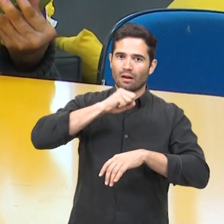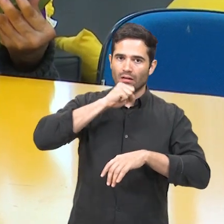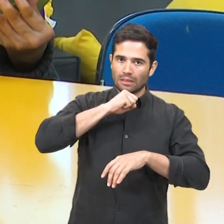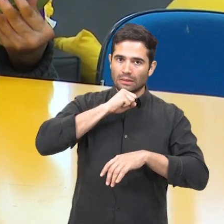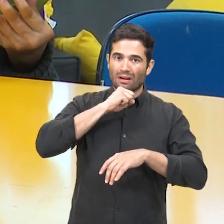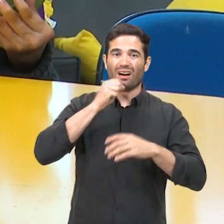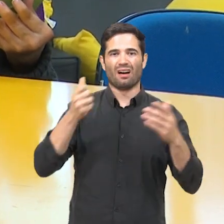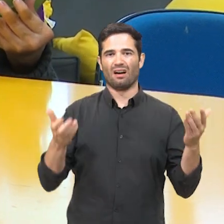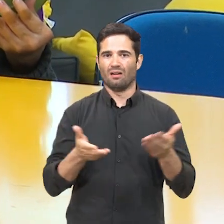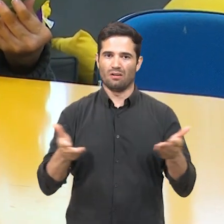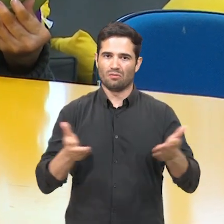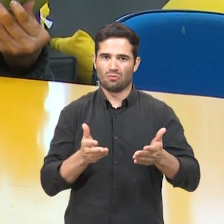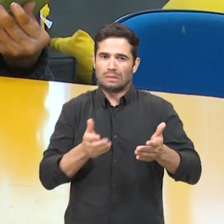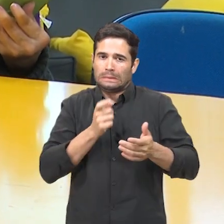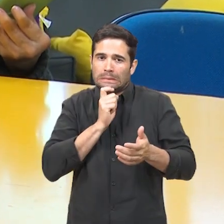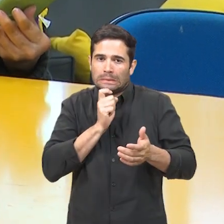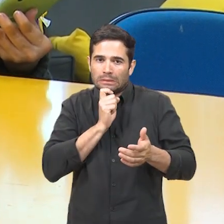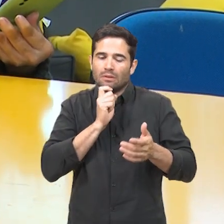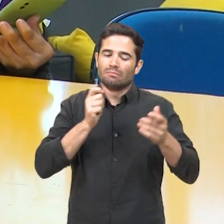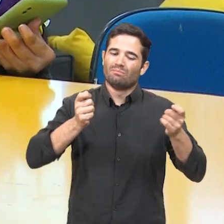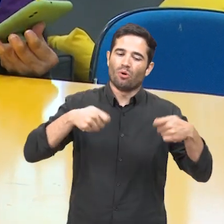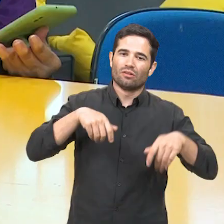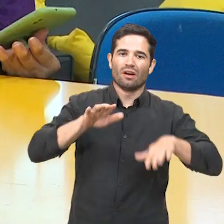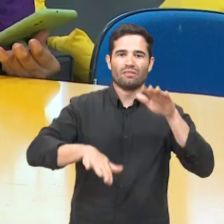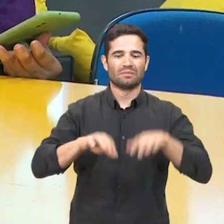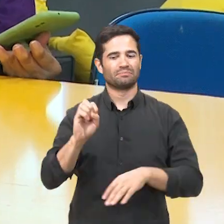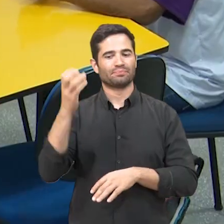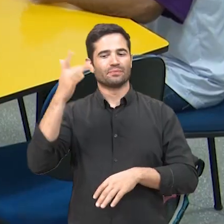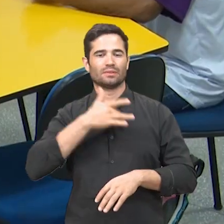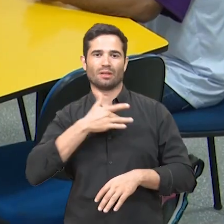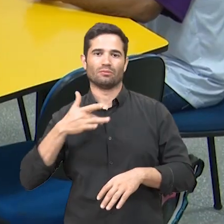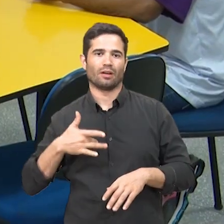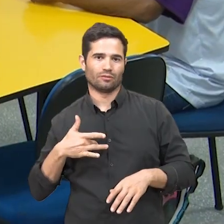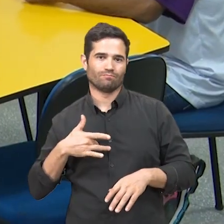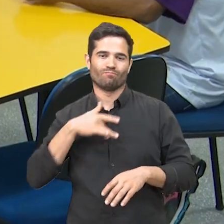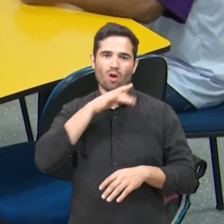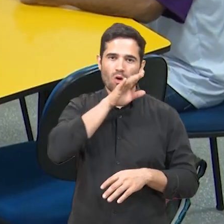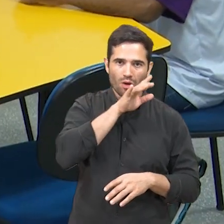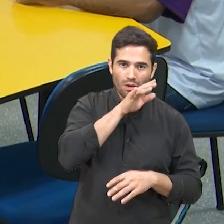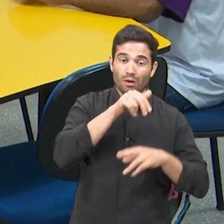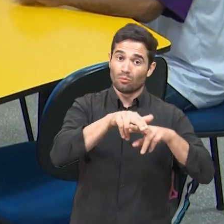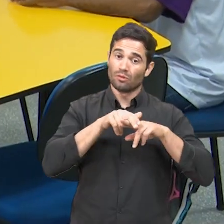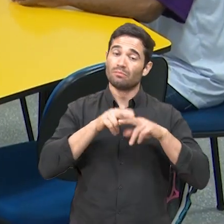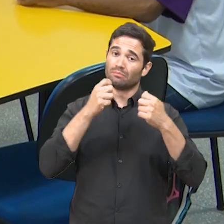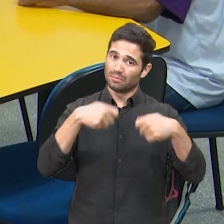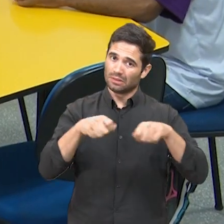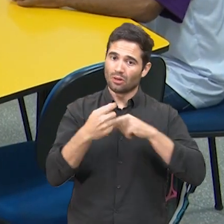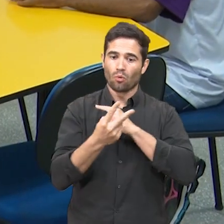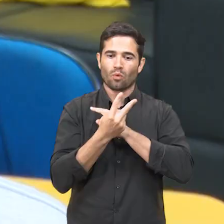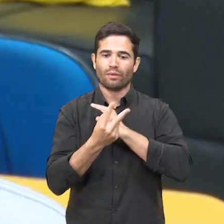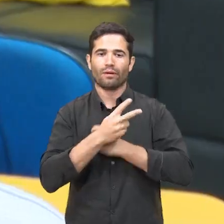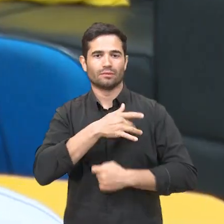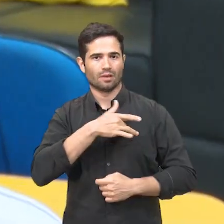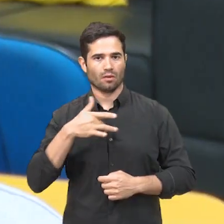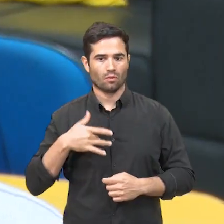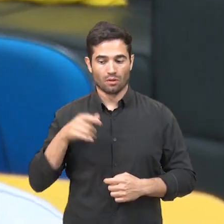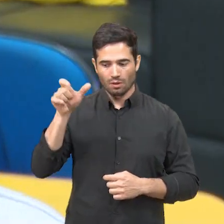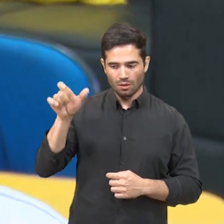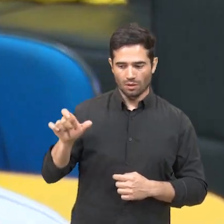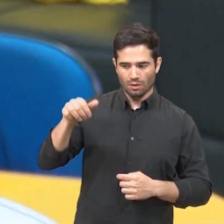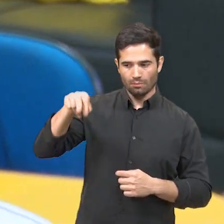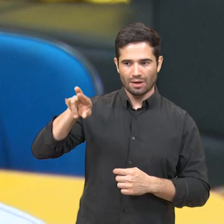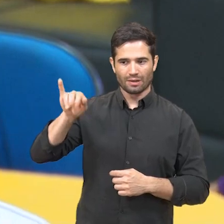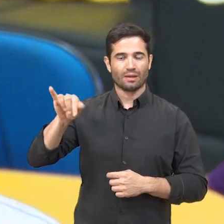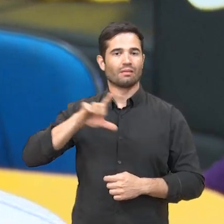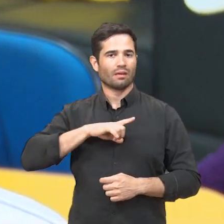essa temporada gelada pode afetar o bem-estar e a qualidade de vida. Por isso, é preciso tomar alguns cuidados com a saúde. A Dona Maria das Dores